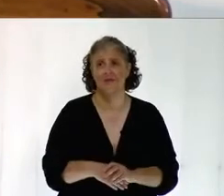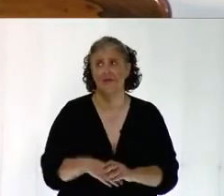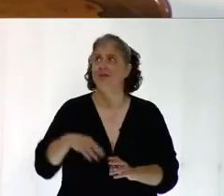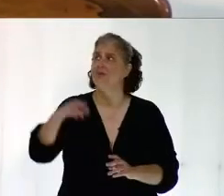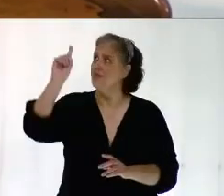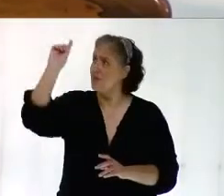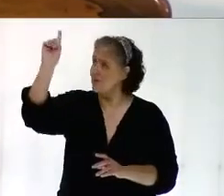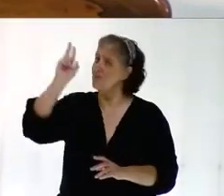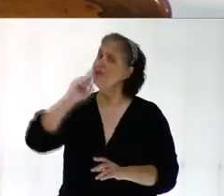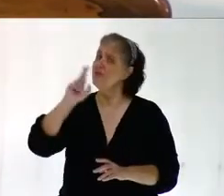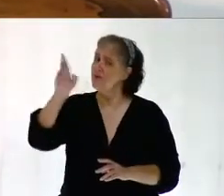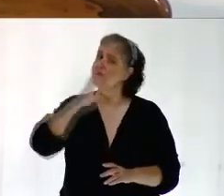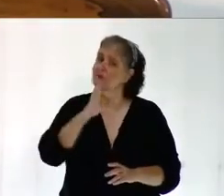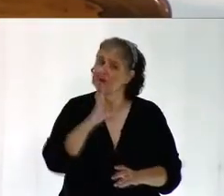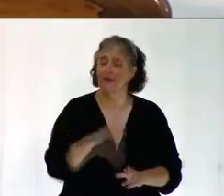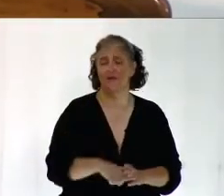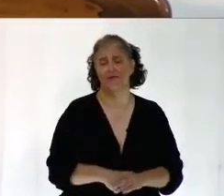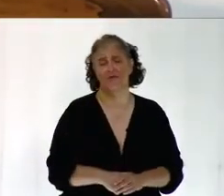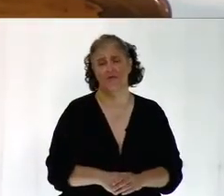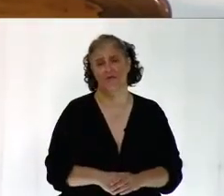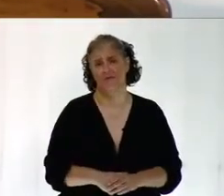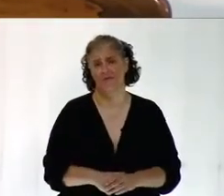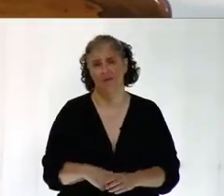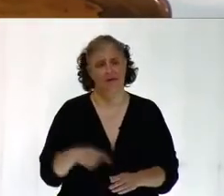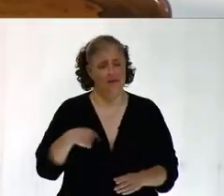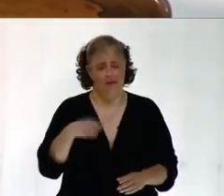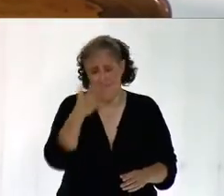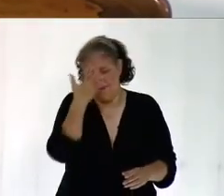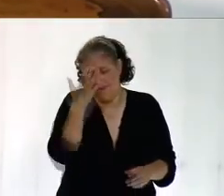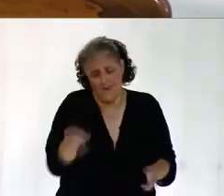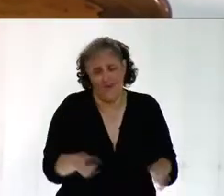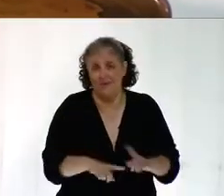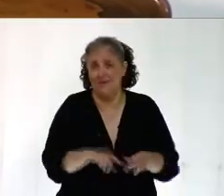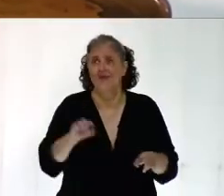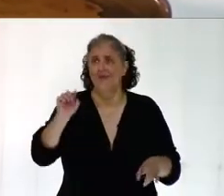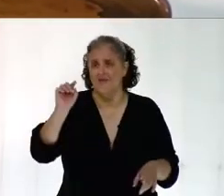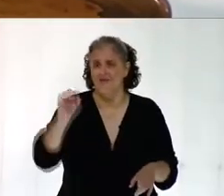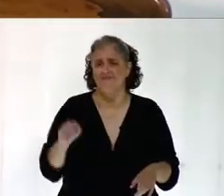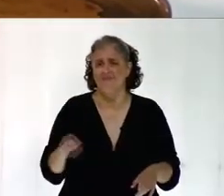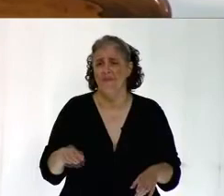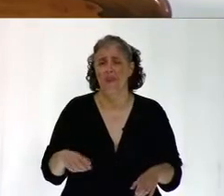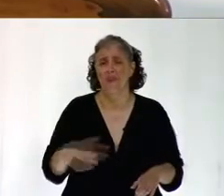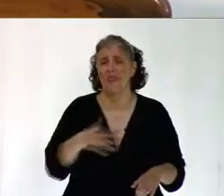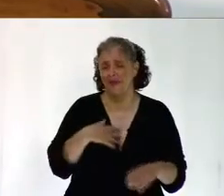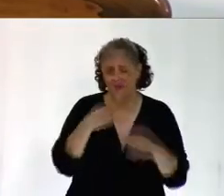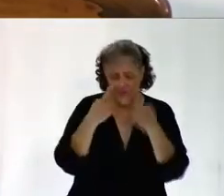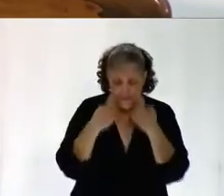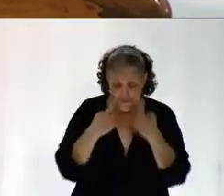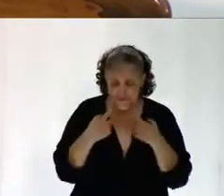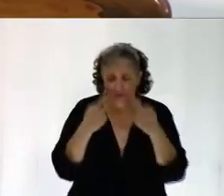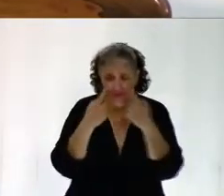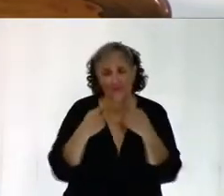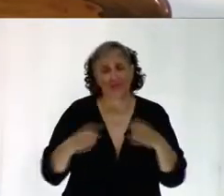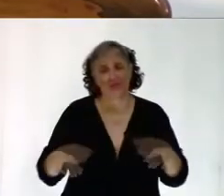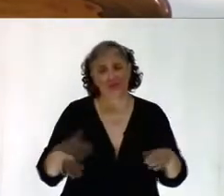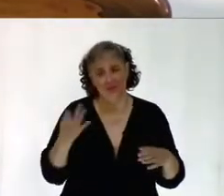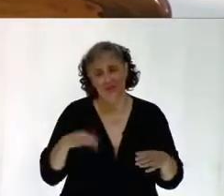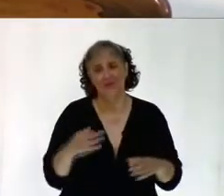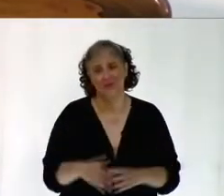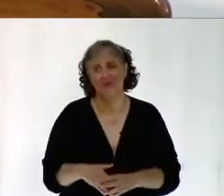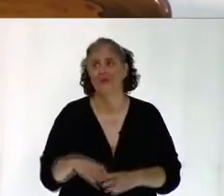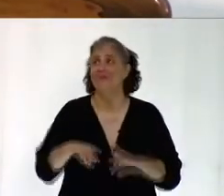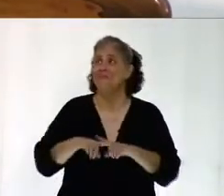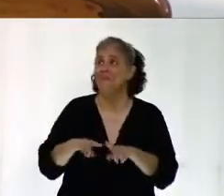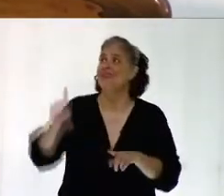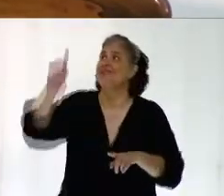sabe todas as coisas eu não sei talvez eu chore aqui nesta dor mas o senhor meu deus